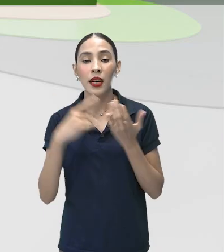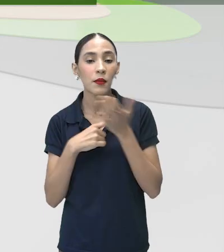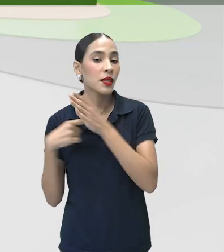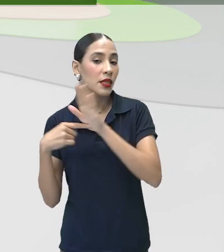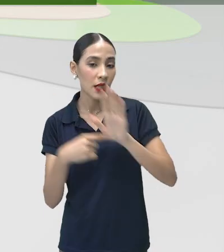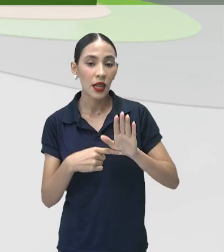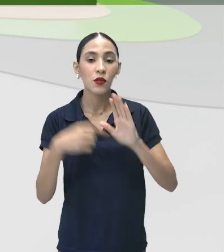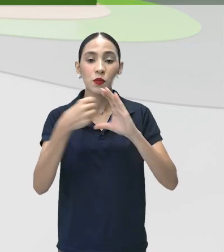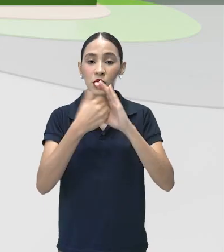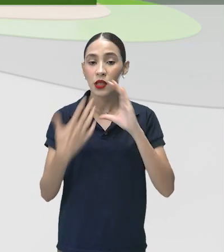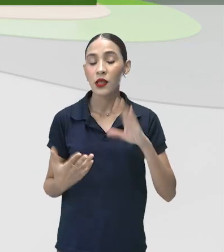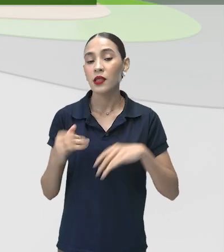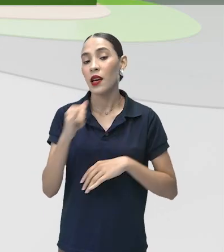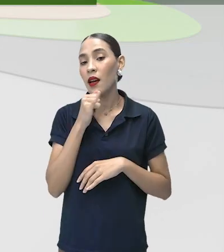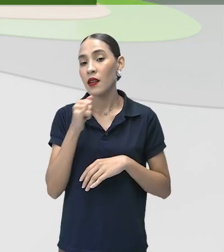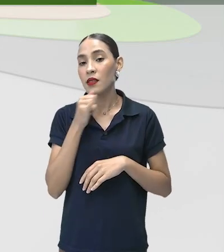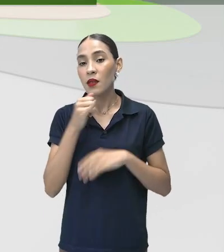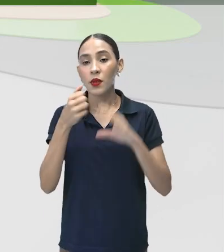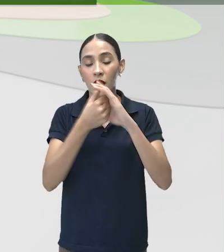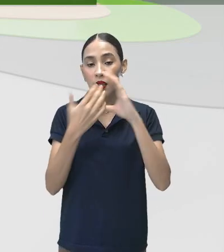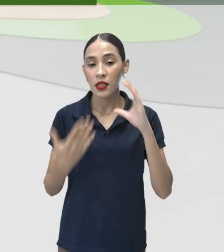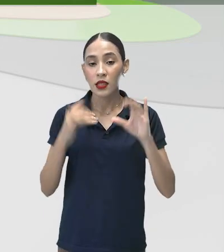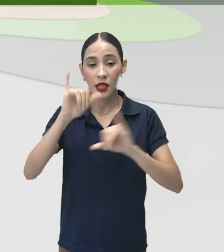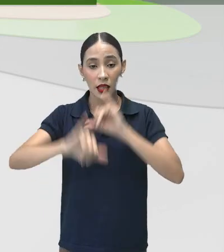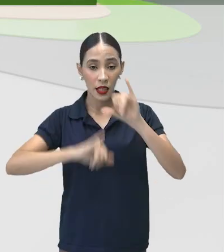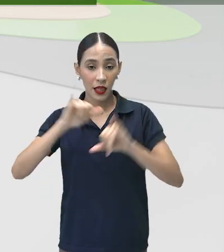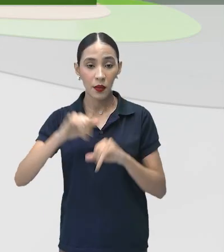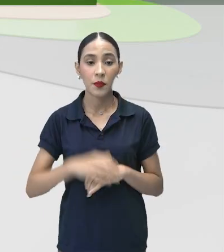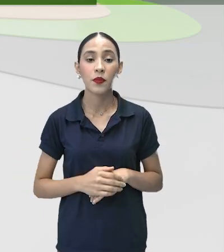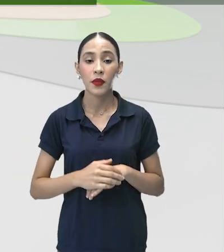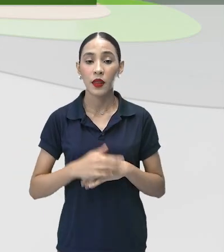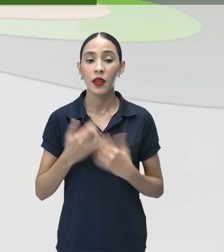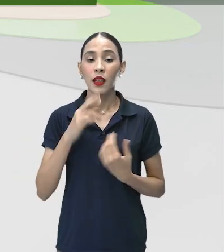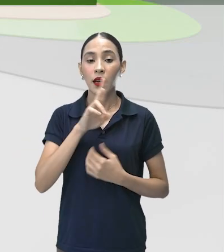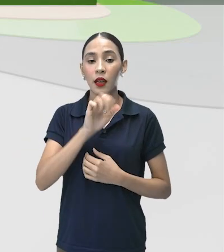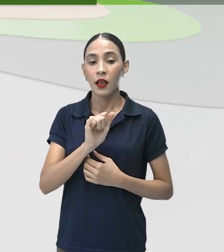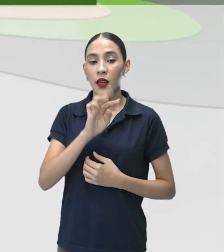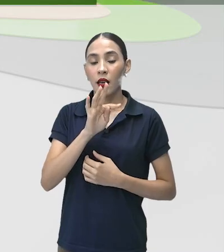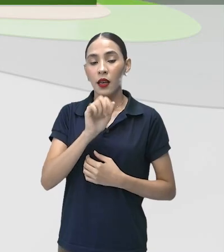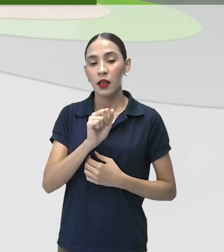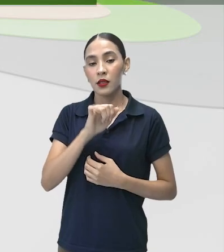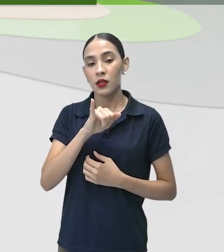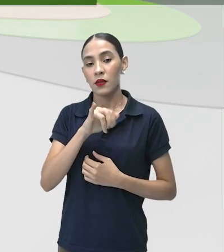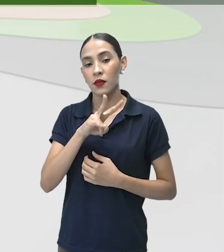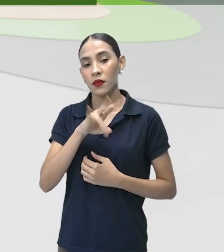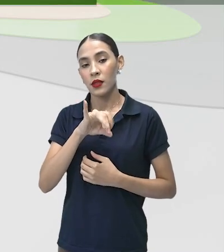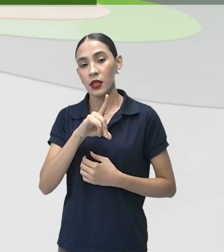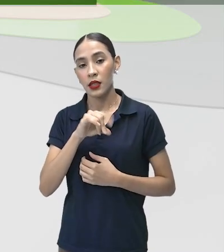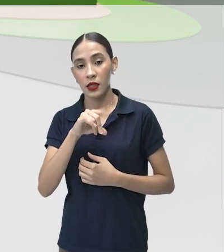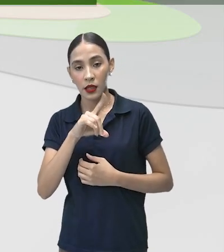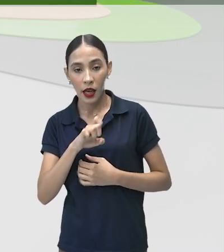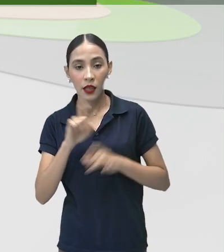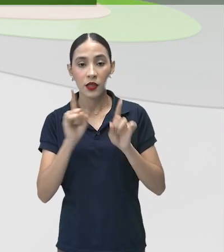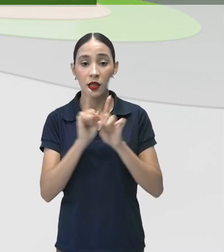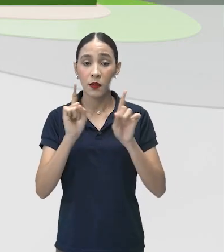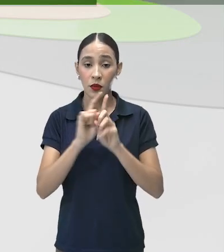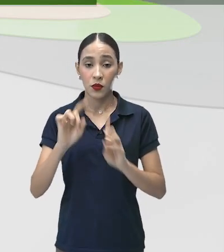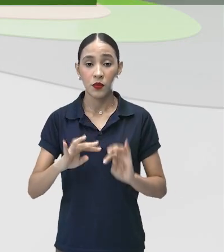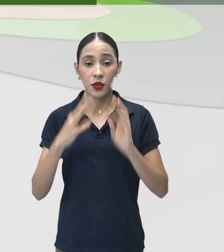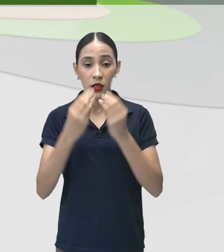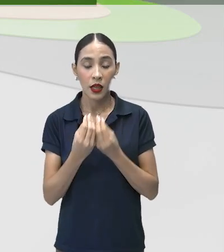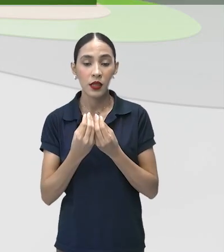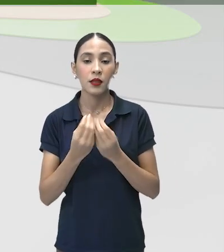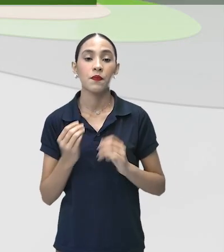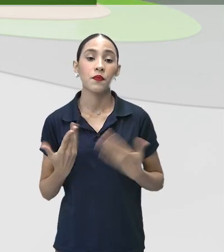compondo a substância. Exemplos de propriedades químicas: a reatividade e formação de compostos.